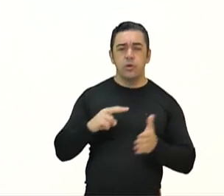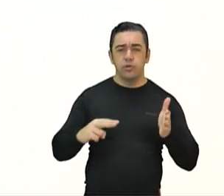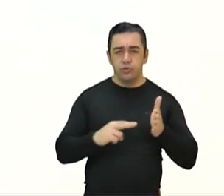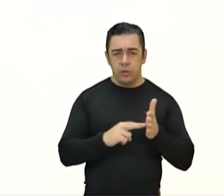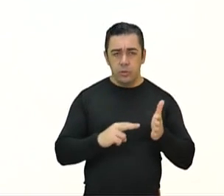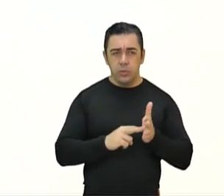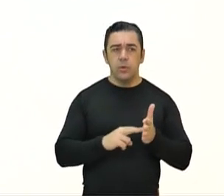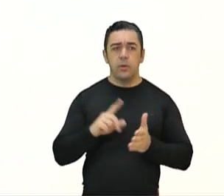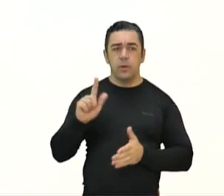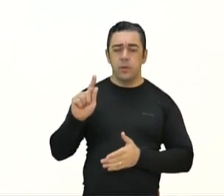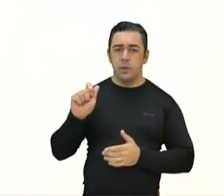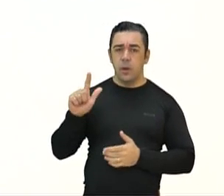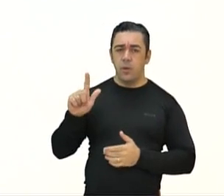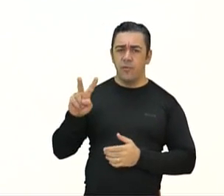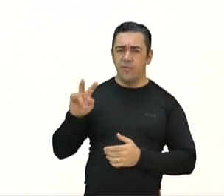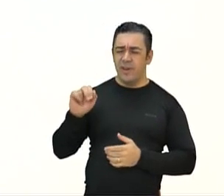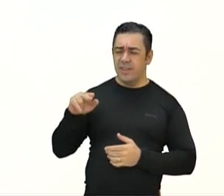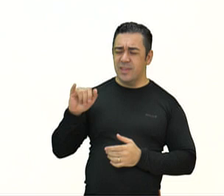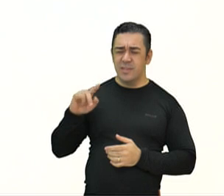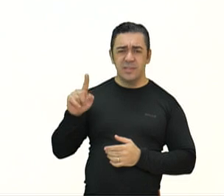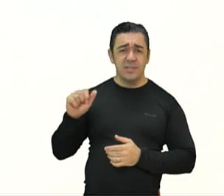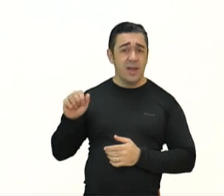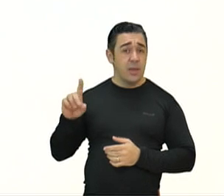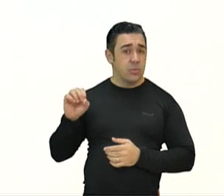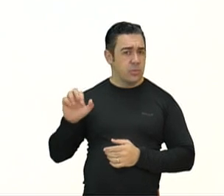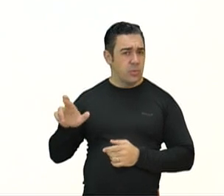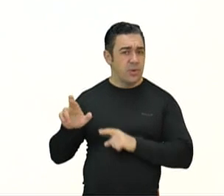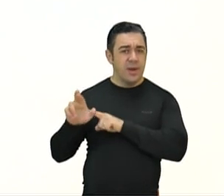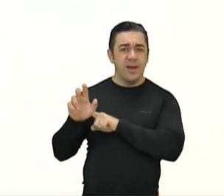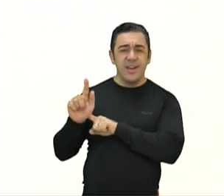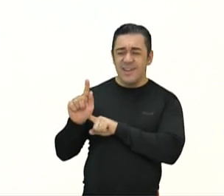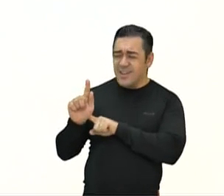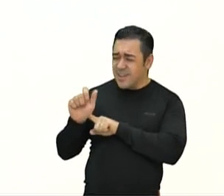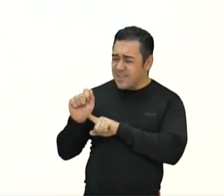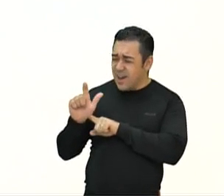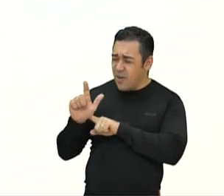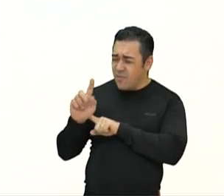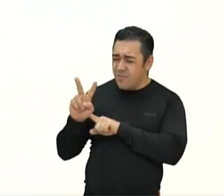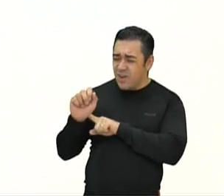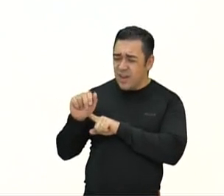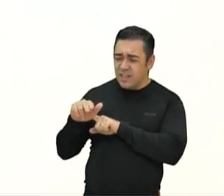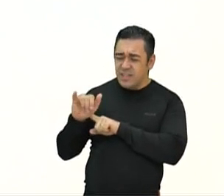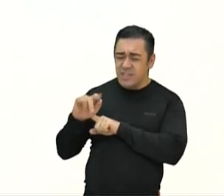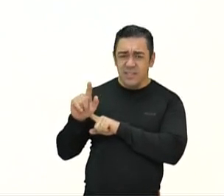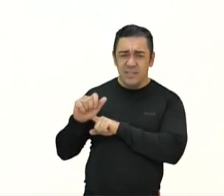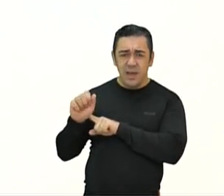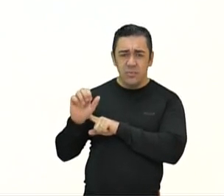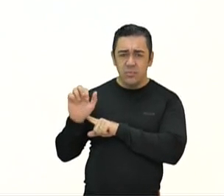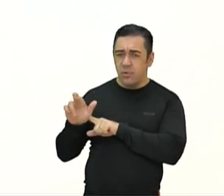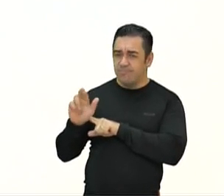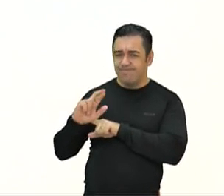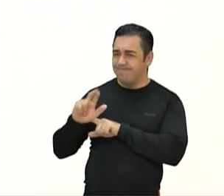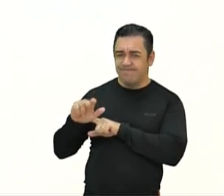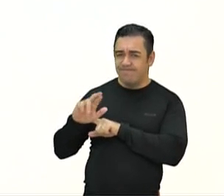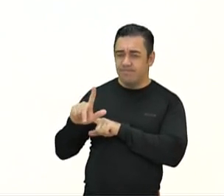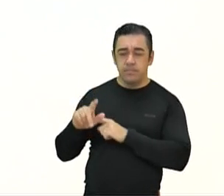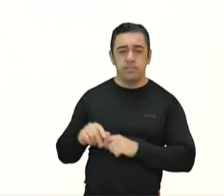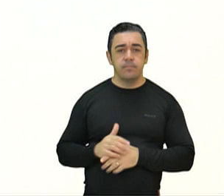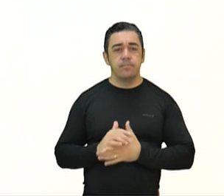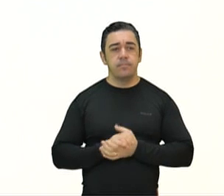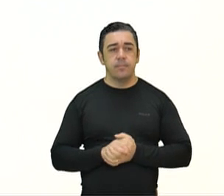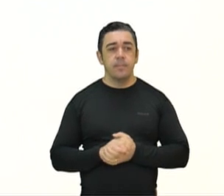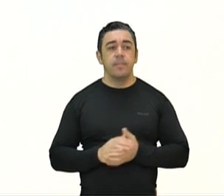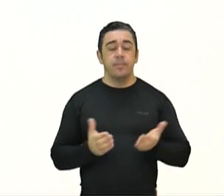indutor e galvanizador. Essa está errada por causa do galvanizador, né? Galvanizador. O resistor,